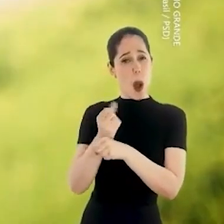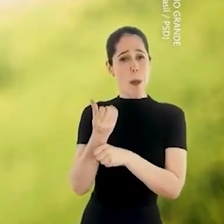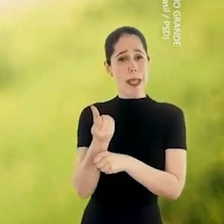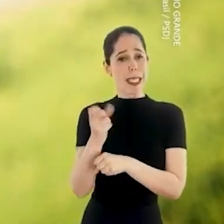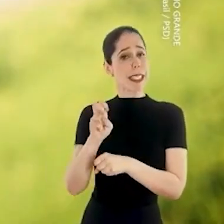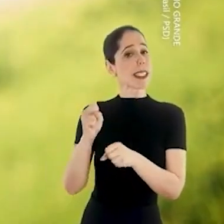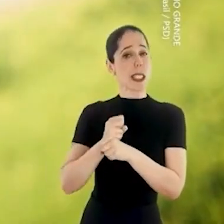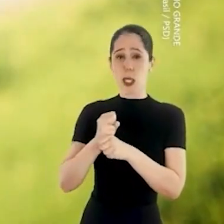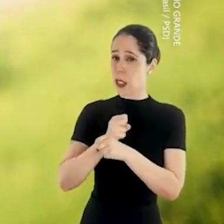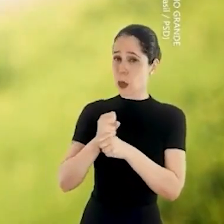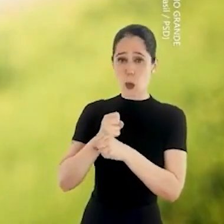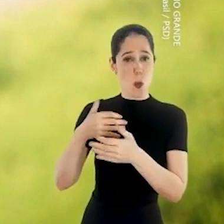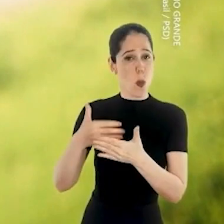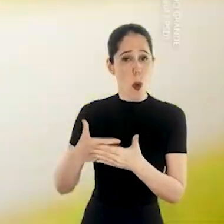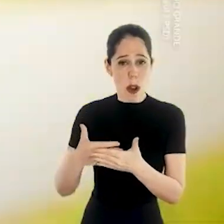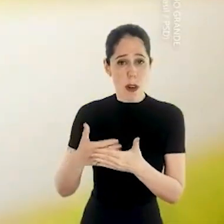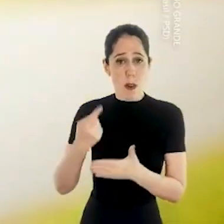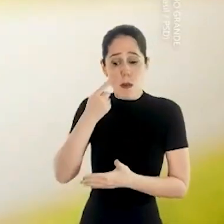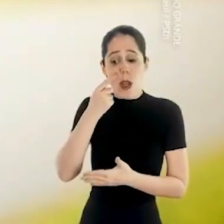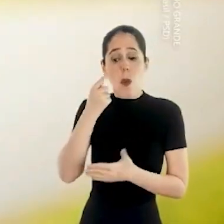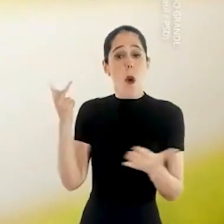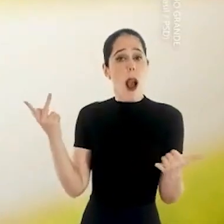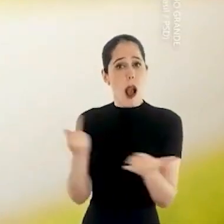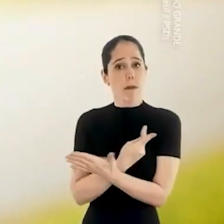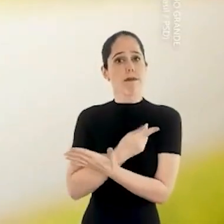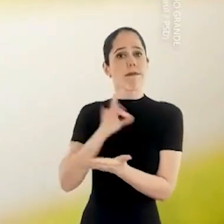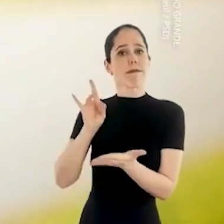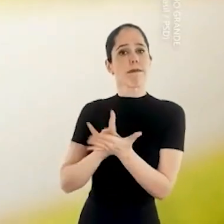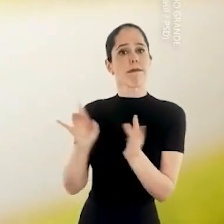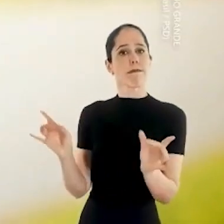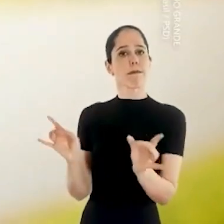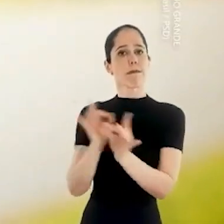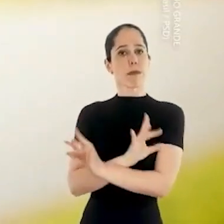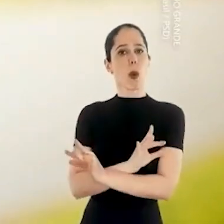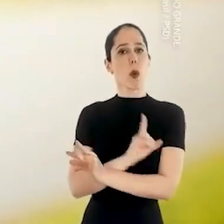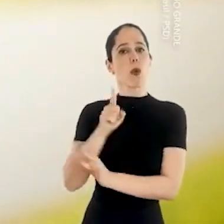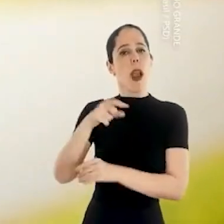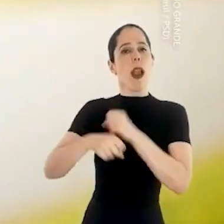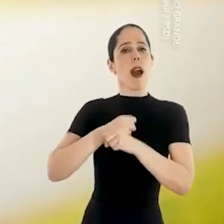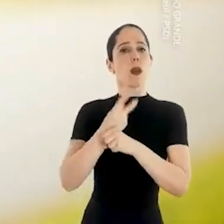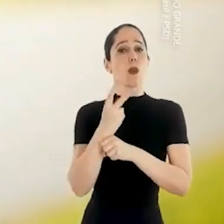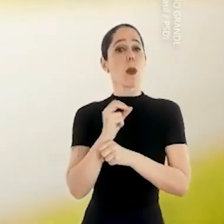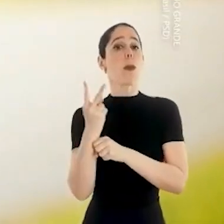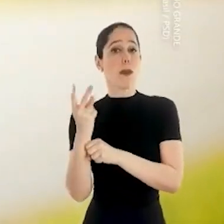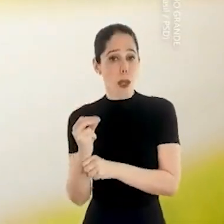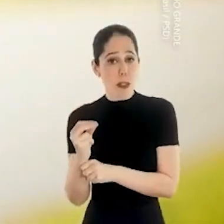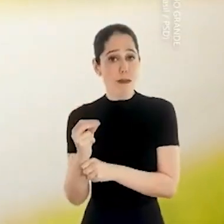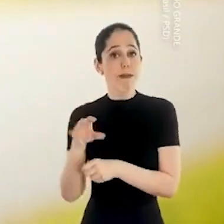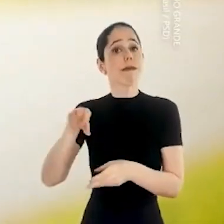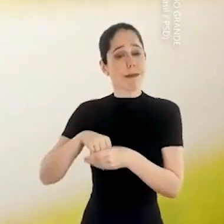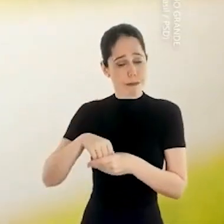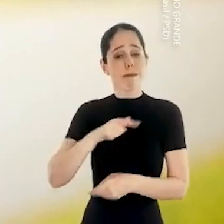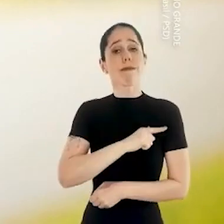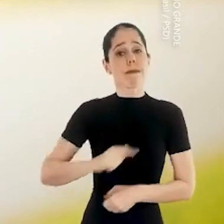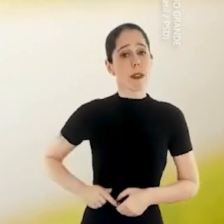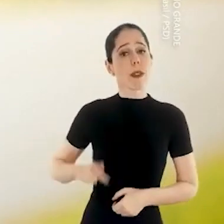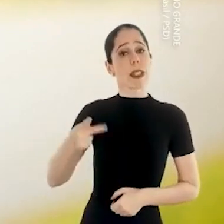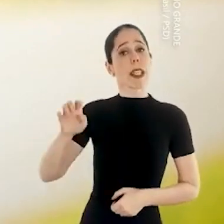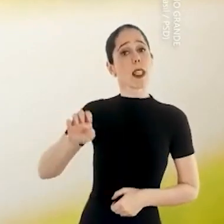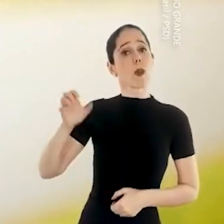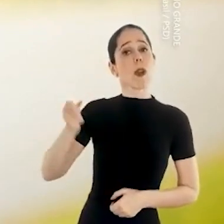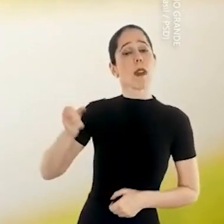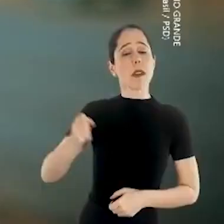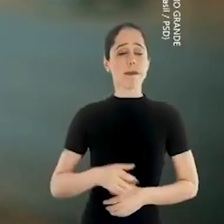há 65 anos e vimos ela concluída em 2020, exatamente no